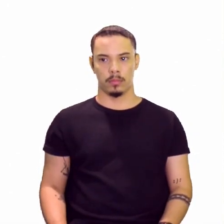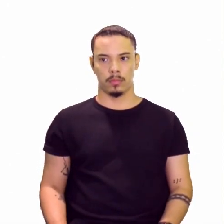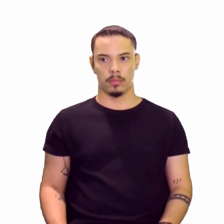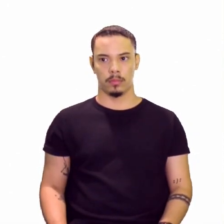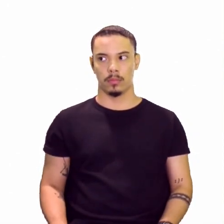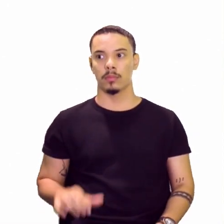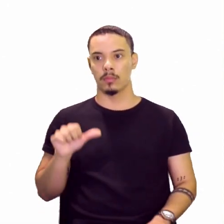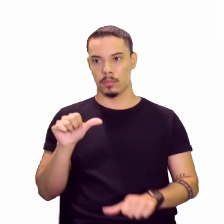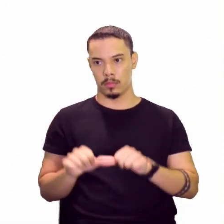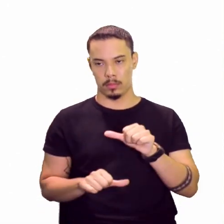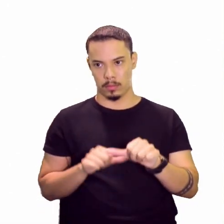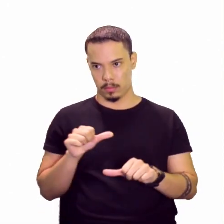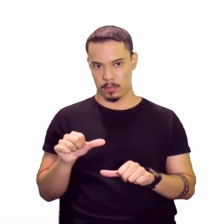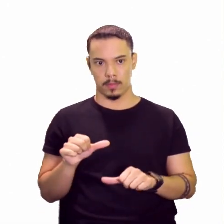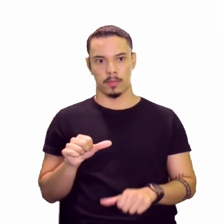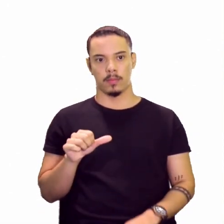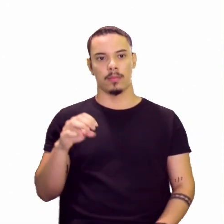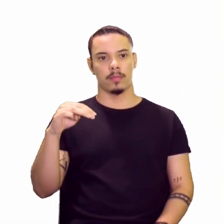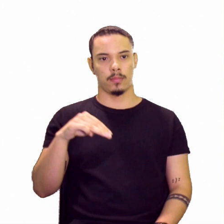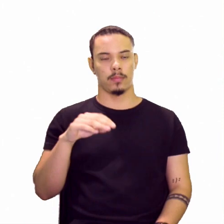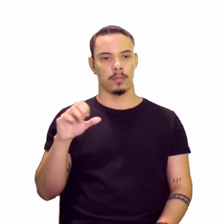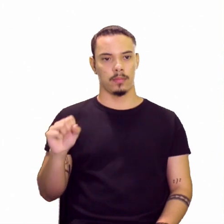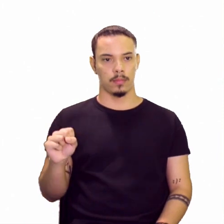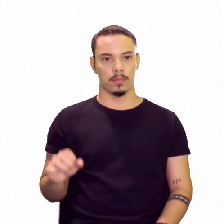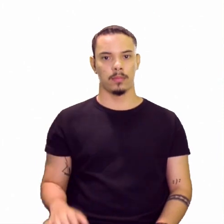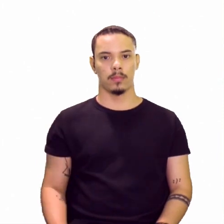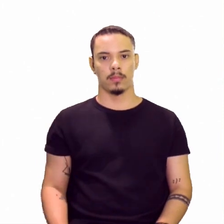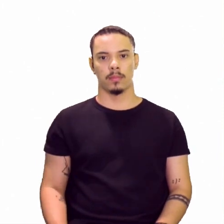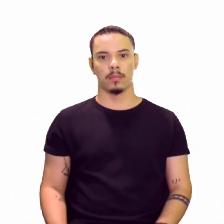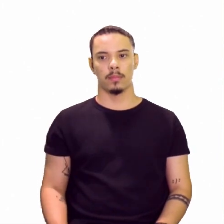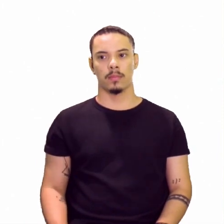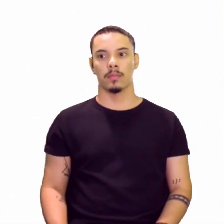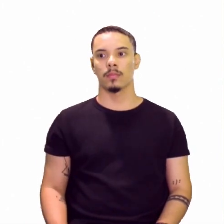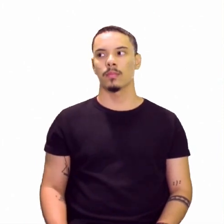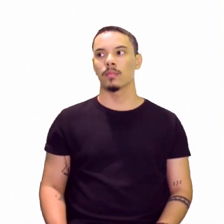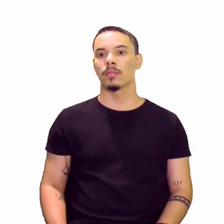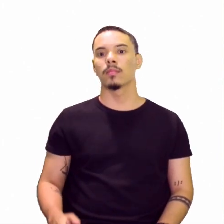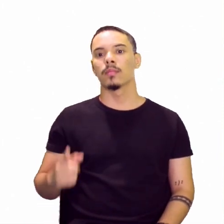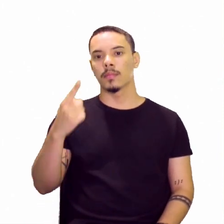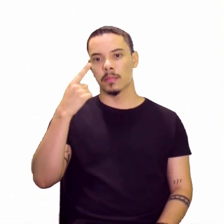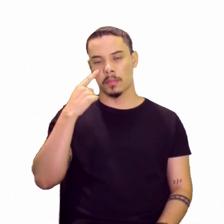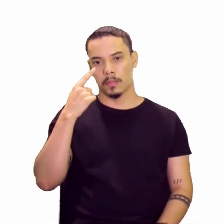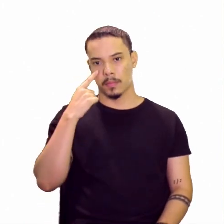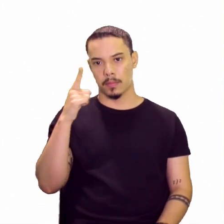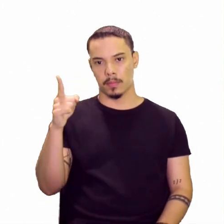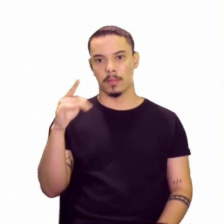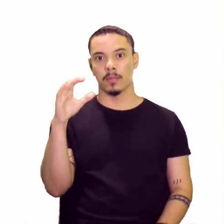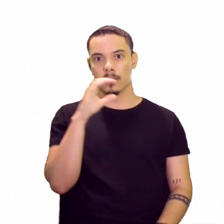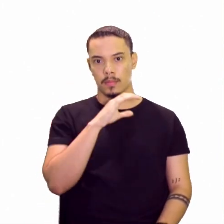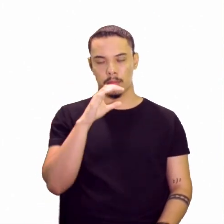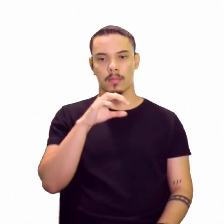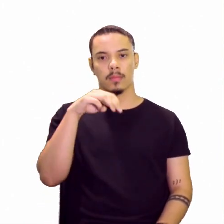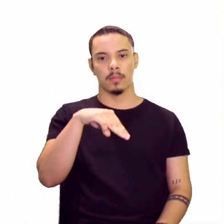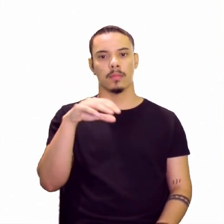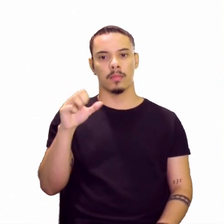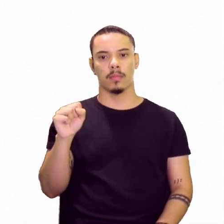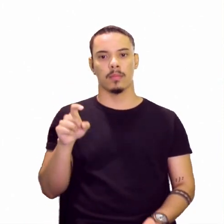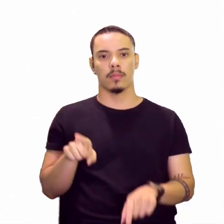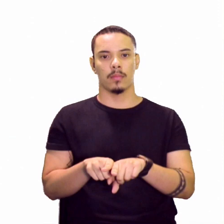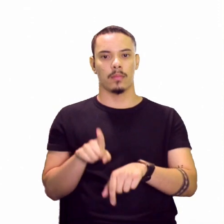Tomar cuidado aí, transformar em metro por segundo. Metro por segundo ao quadrado, né, pessoal? Então, a aceleração, a velocidade é metro por segundo e o